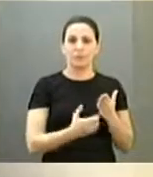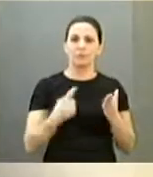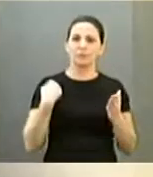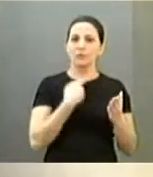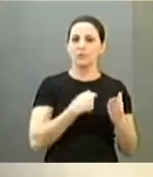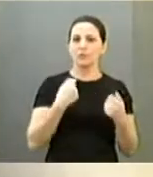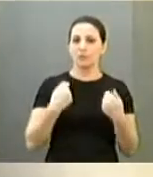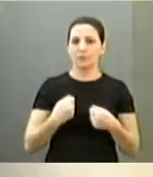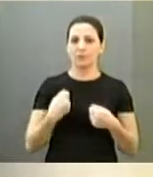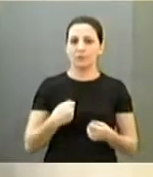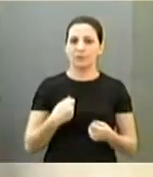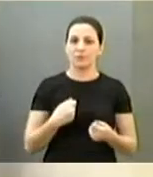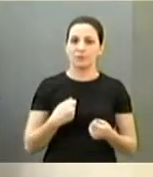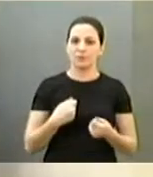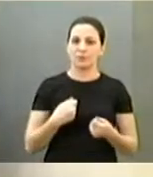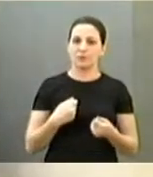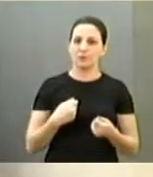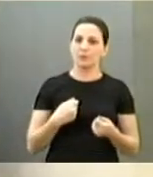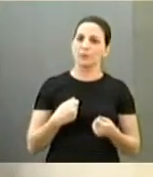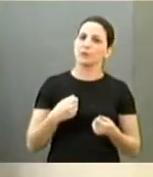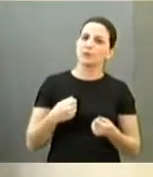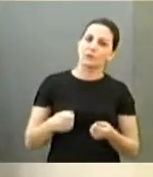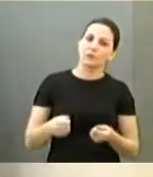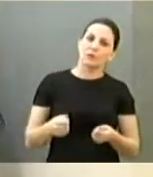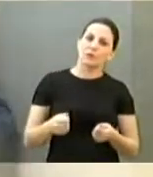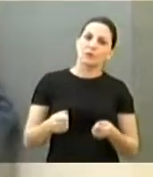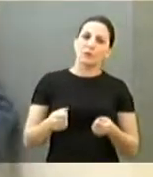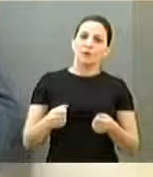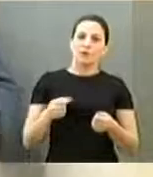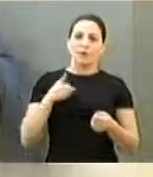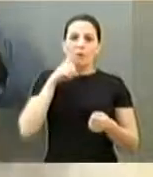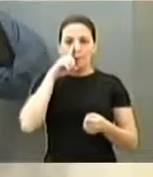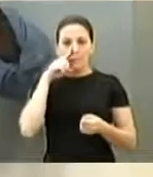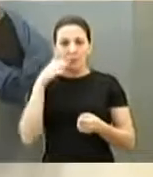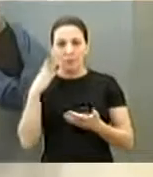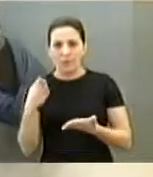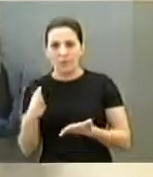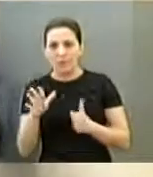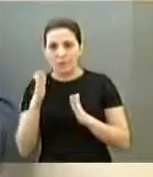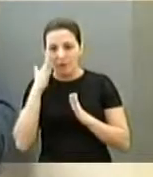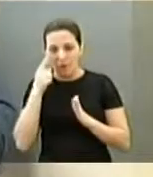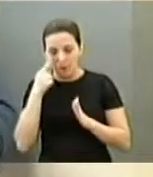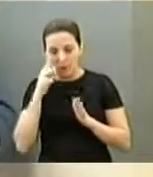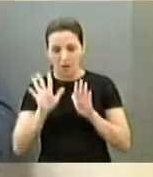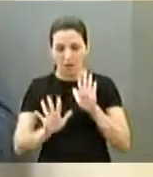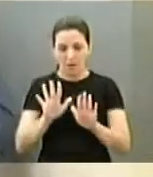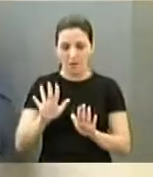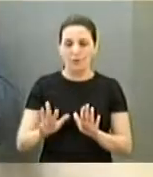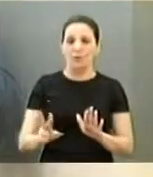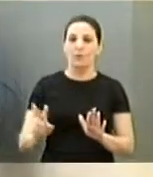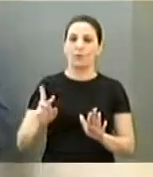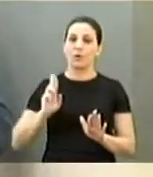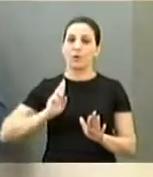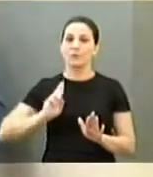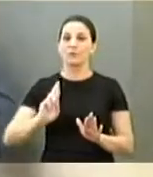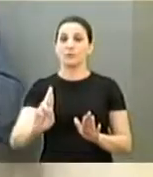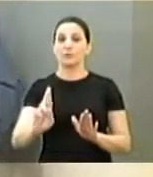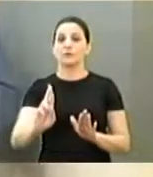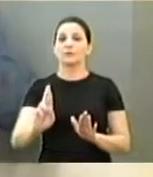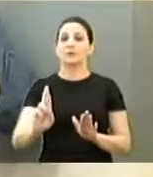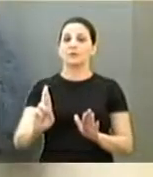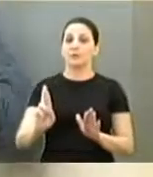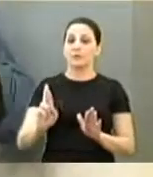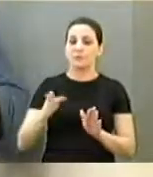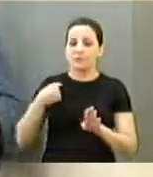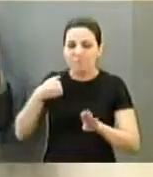poupar os nossos representantes da nossa cidade, os nossos representantes da nossa região, ir direto com